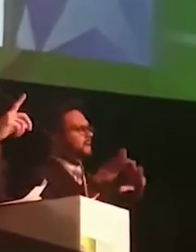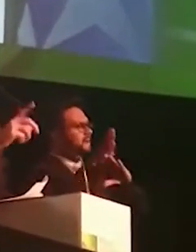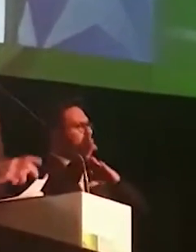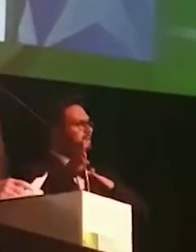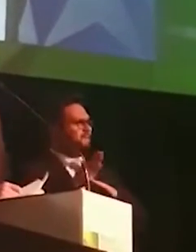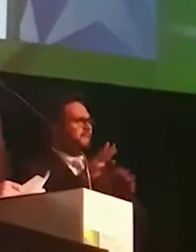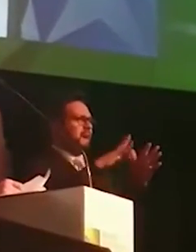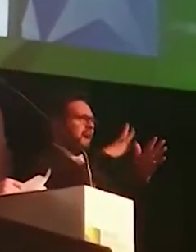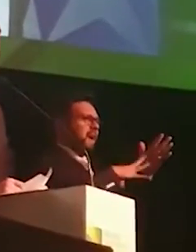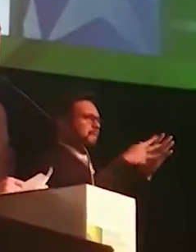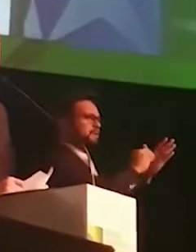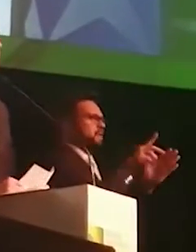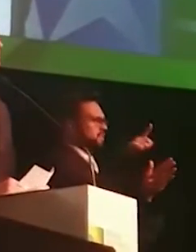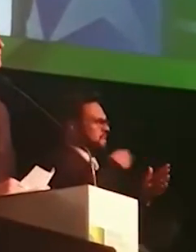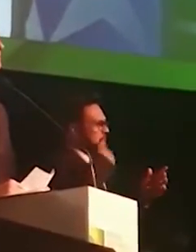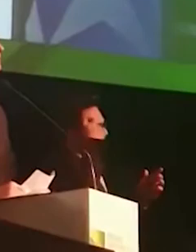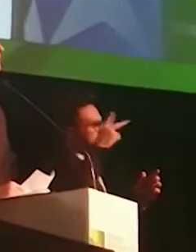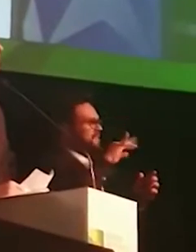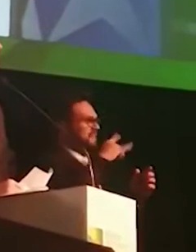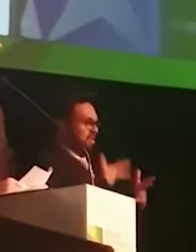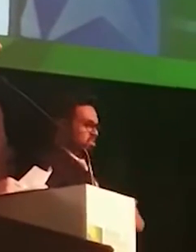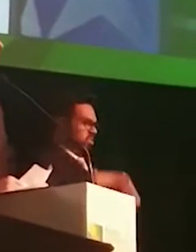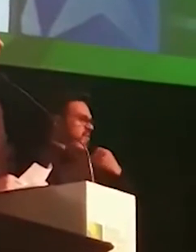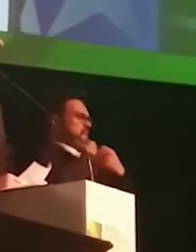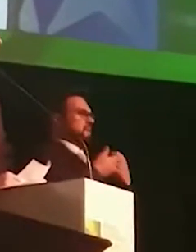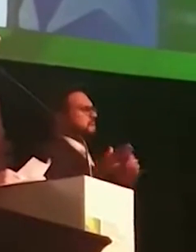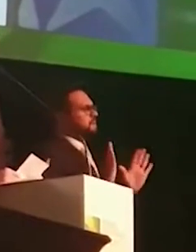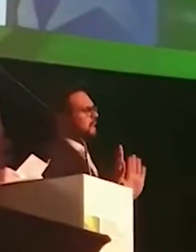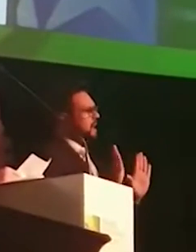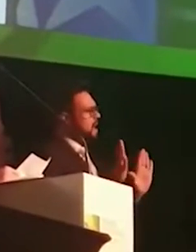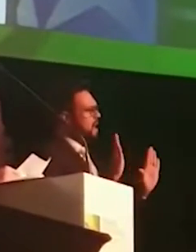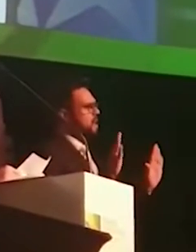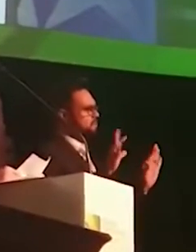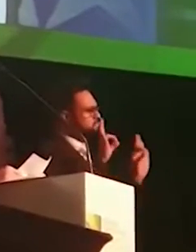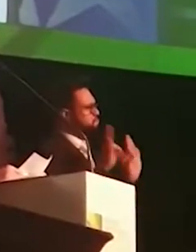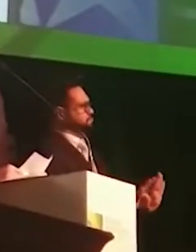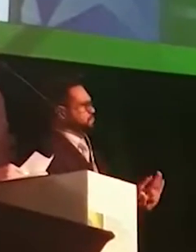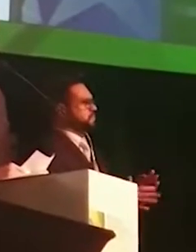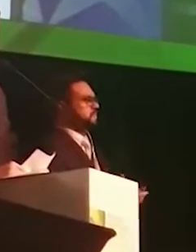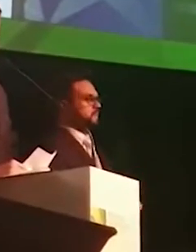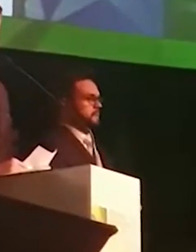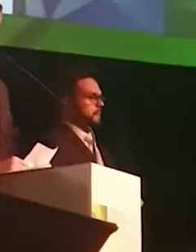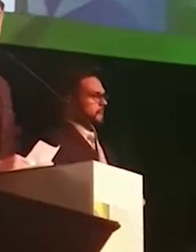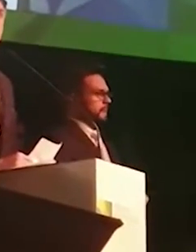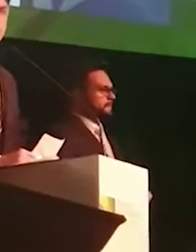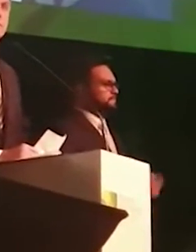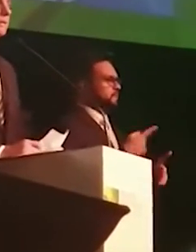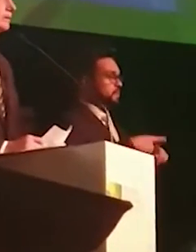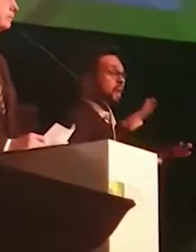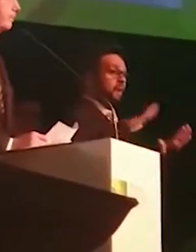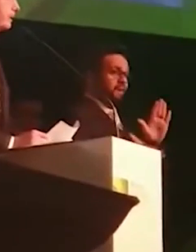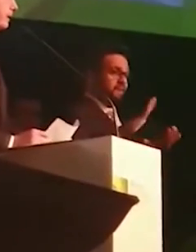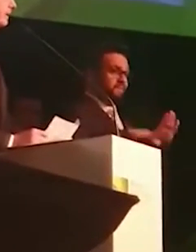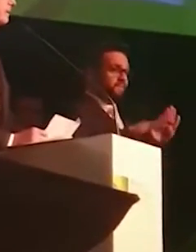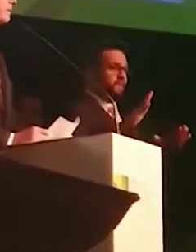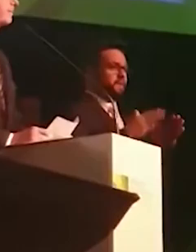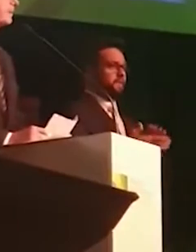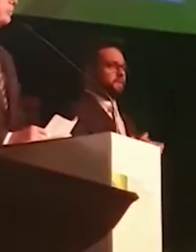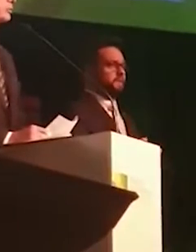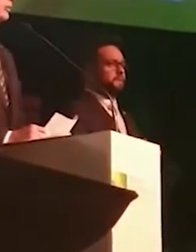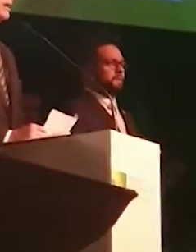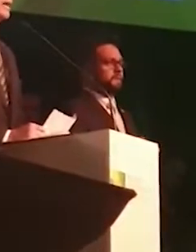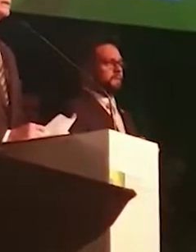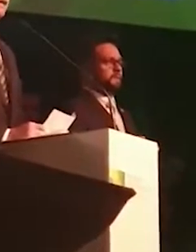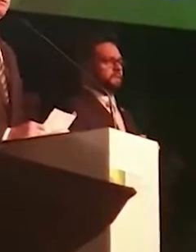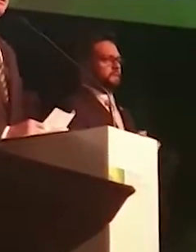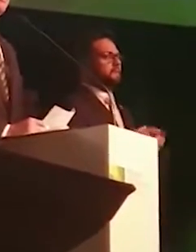Vocês não serão queimados, pode ter certeza. Afinal de contas, o que muitas vezes